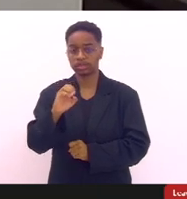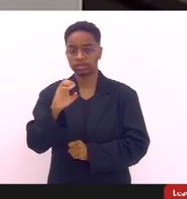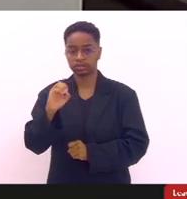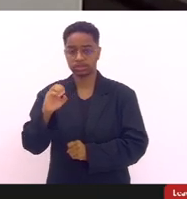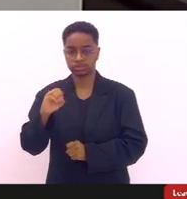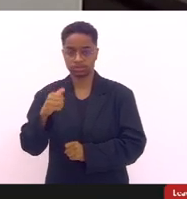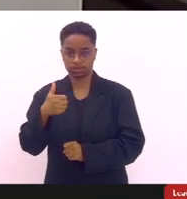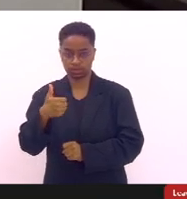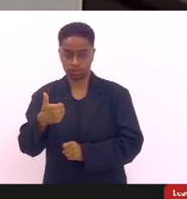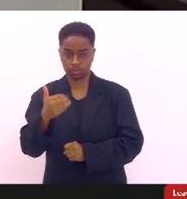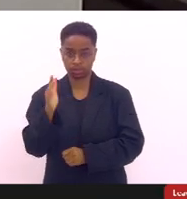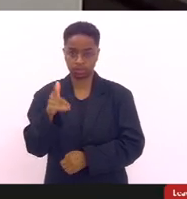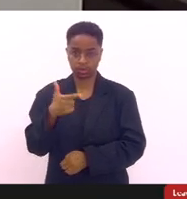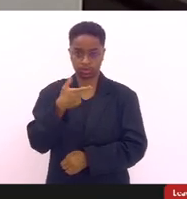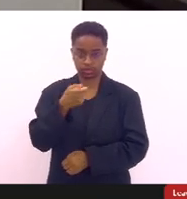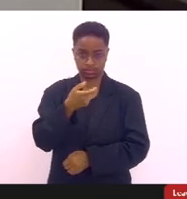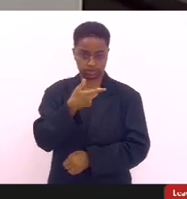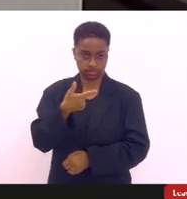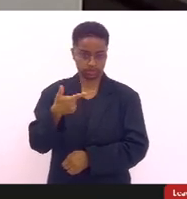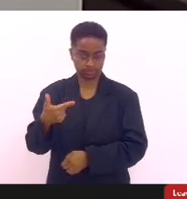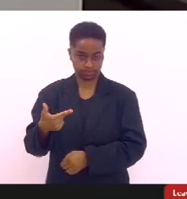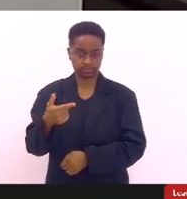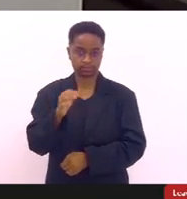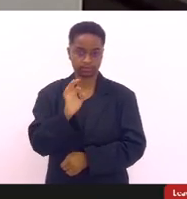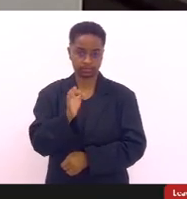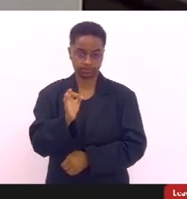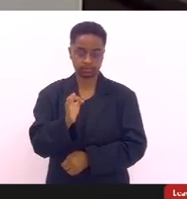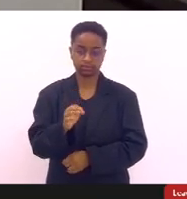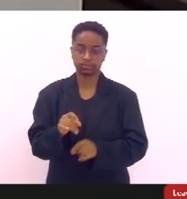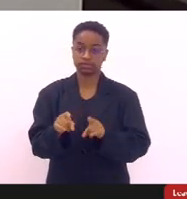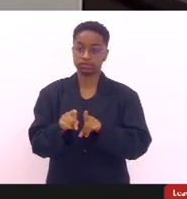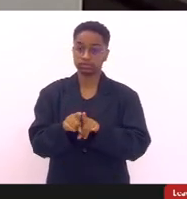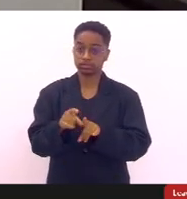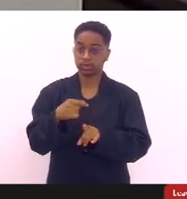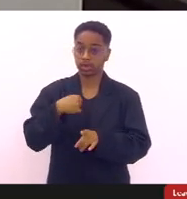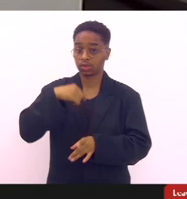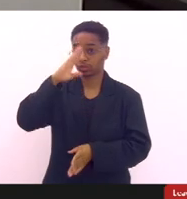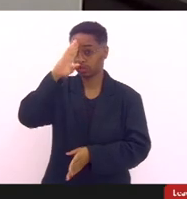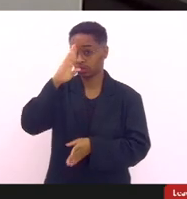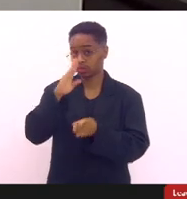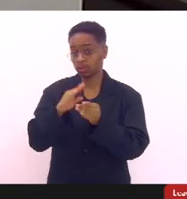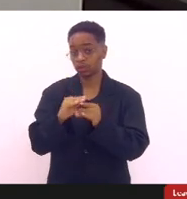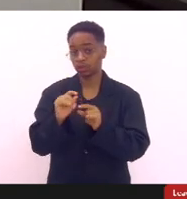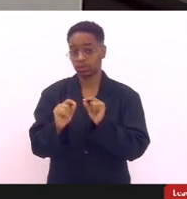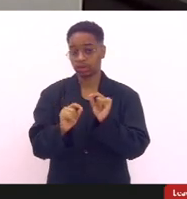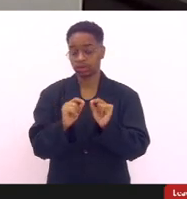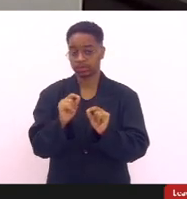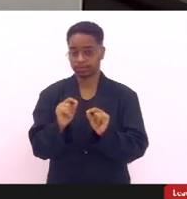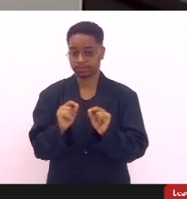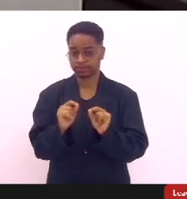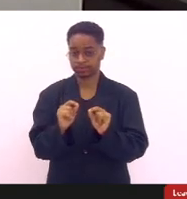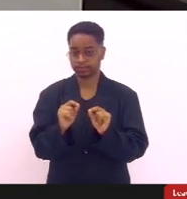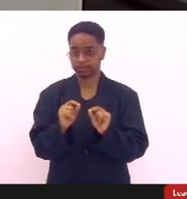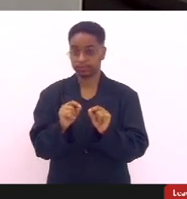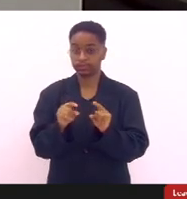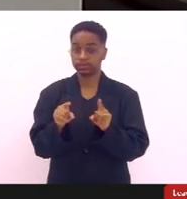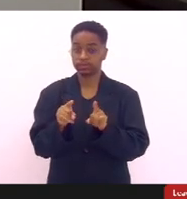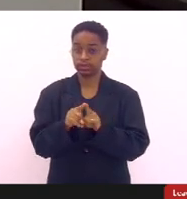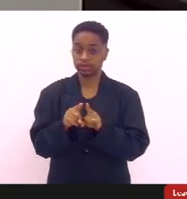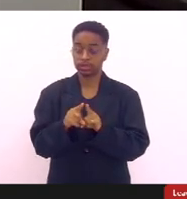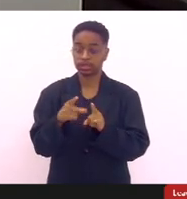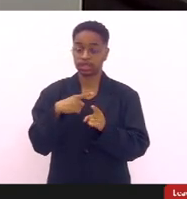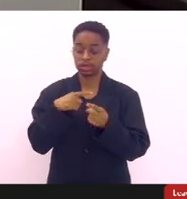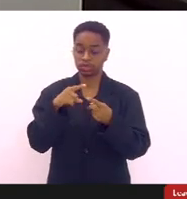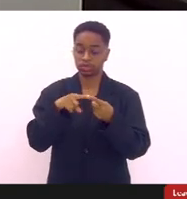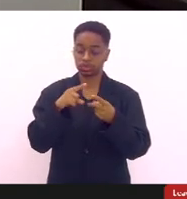80001, de 2022, né? E eu entendo que não basta, e ele se reporta a duas leis e